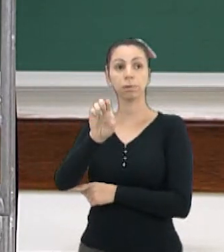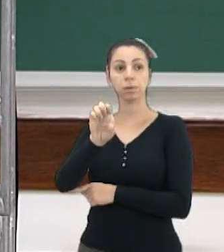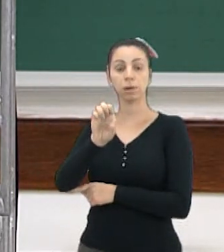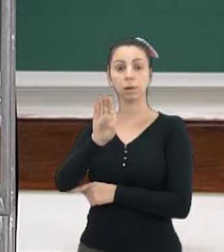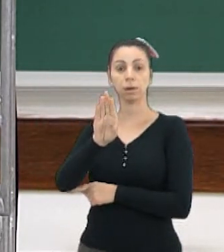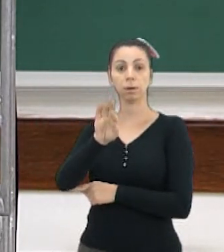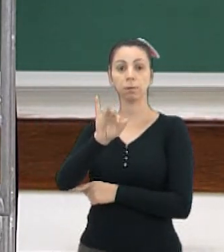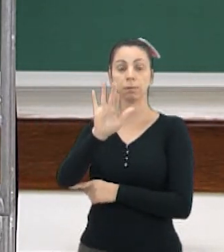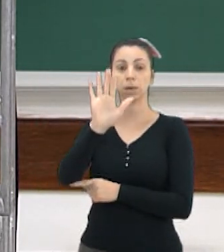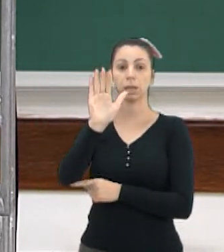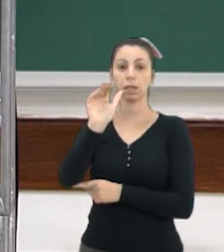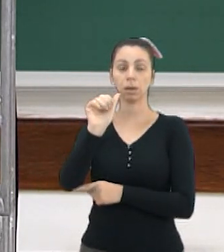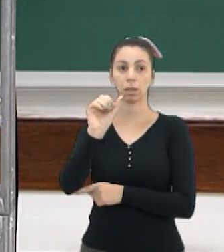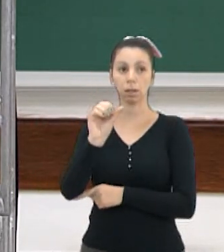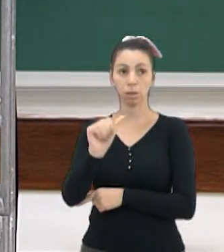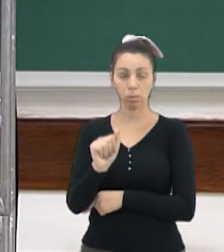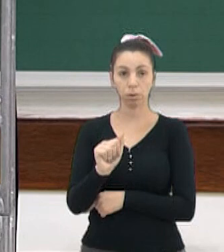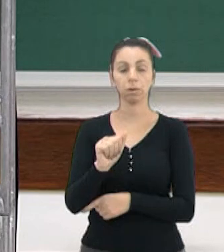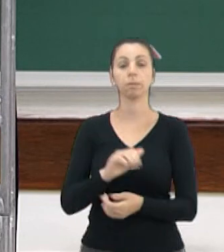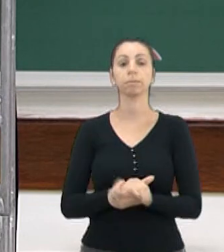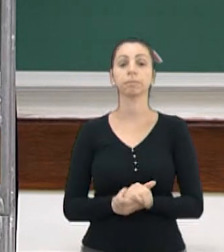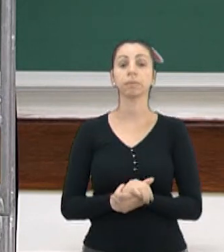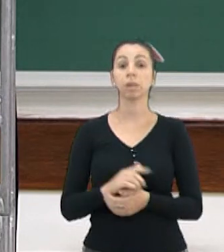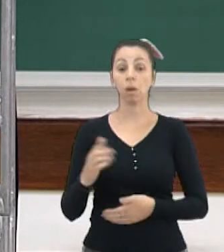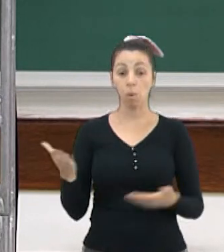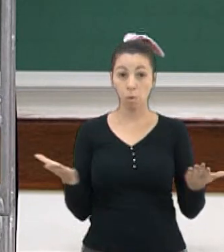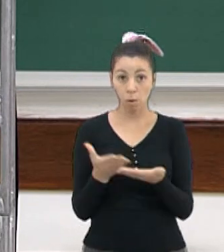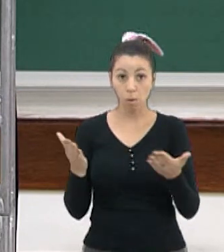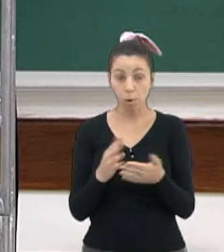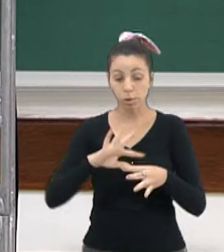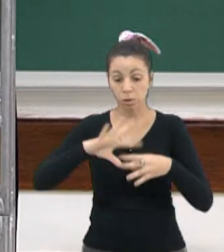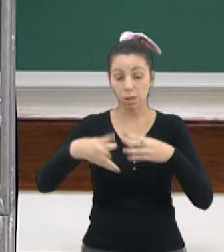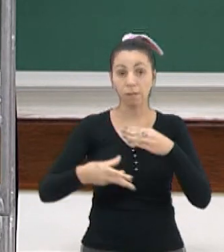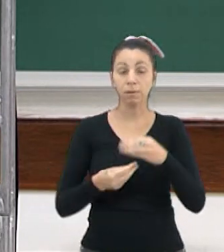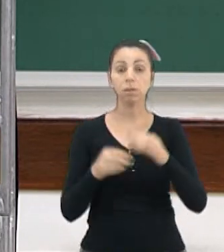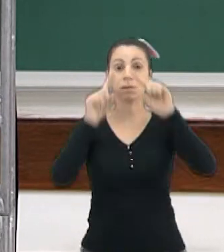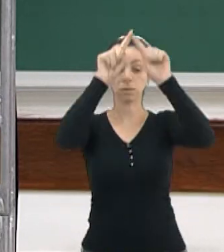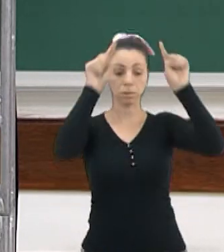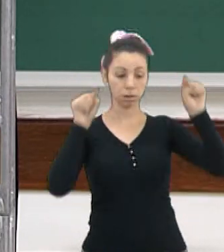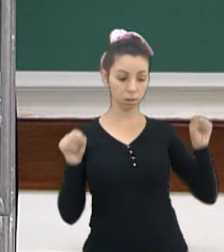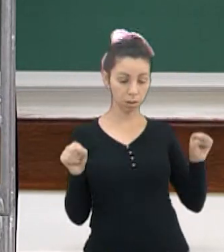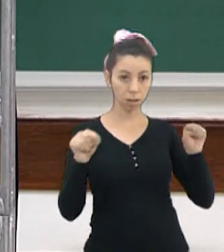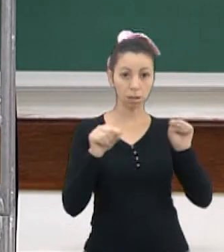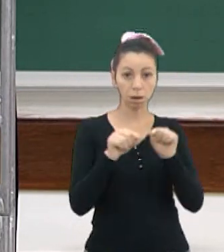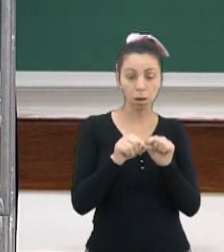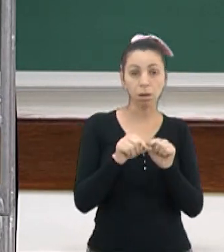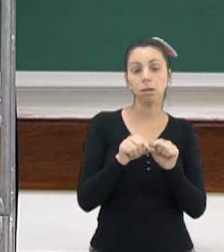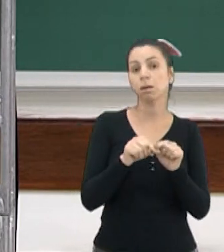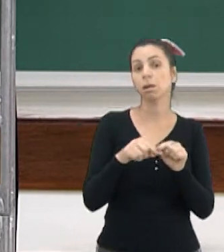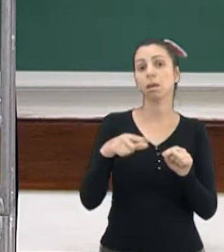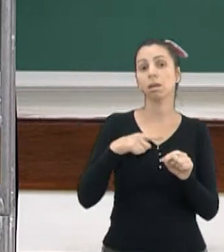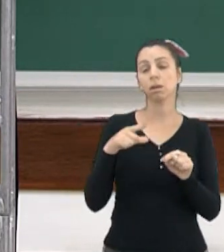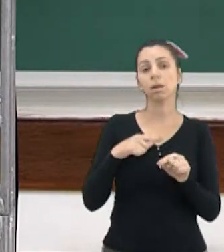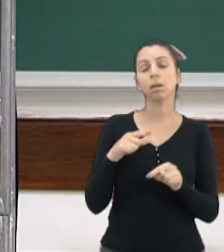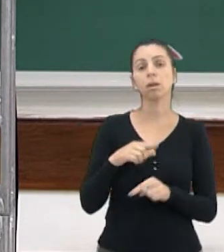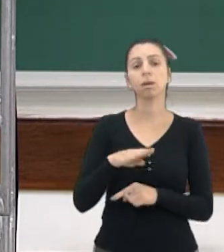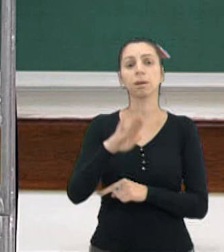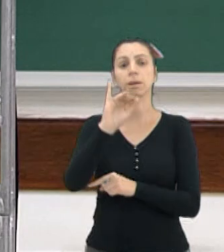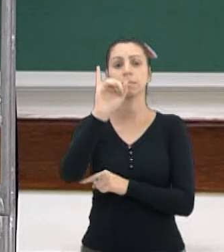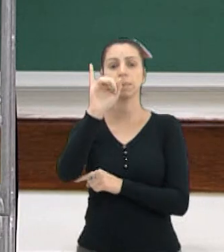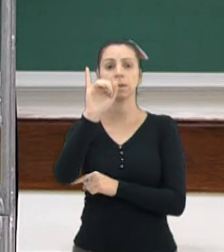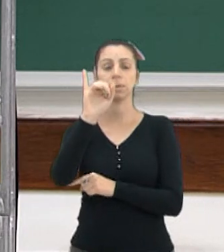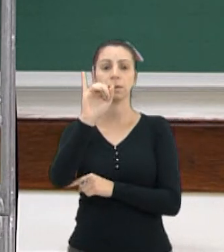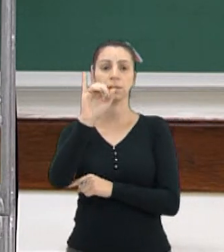de triângulos, de casos de triângulos, trabalhamos aqui a mediana de novo, a bissetriz, a